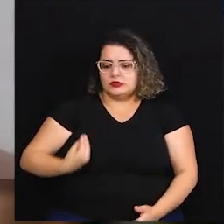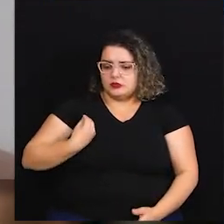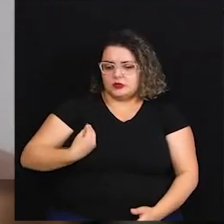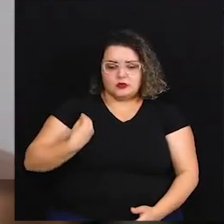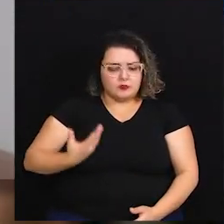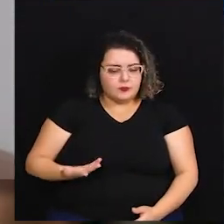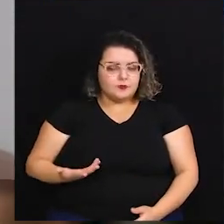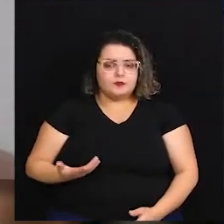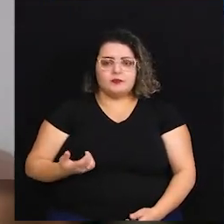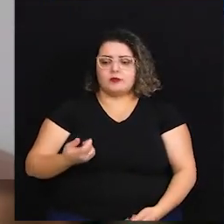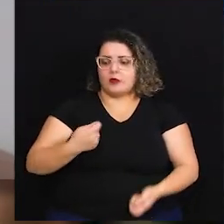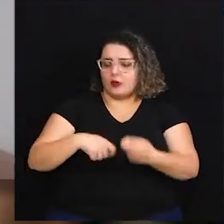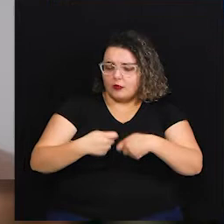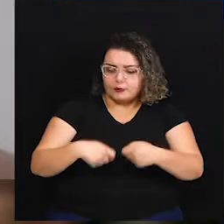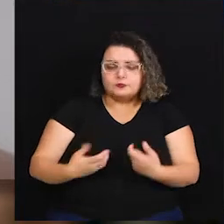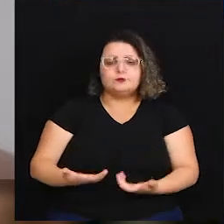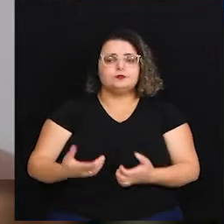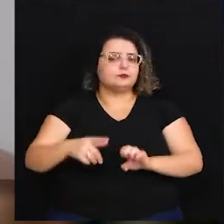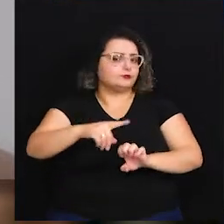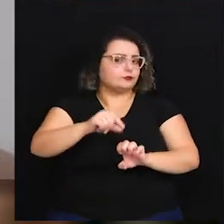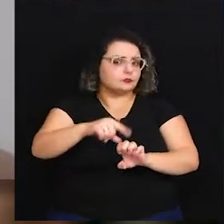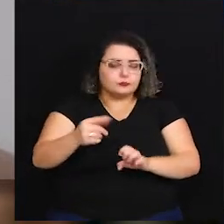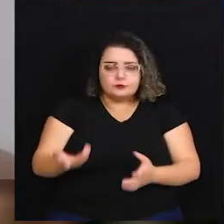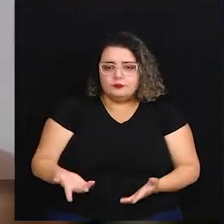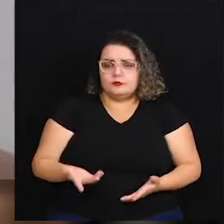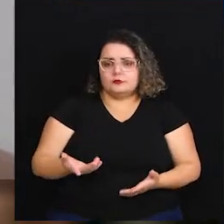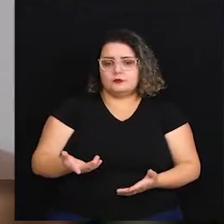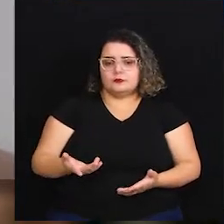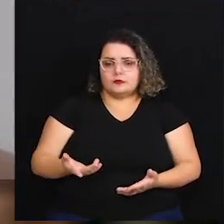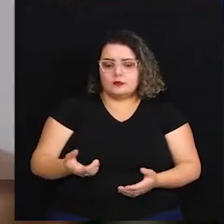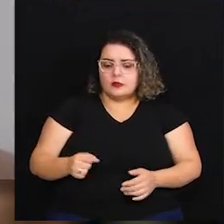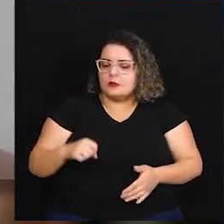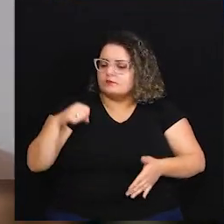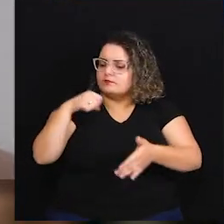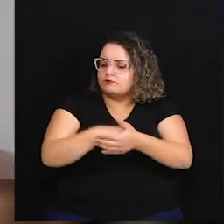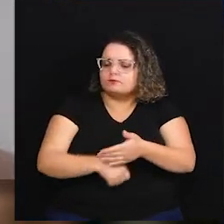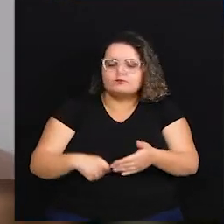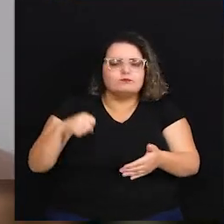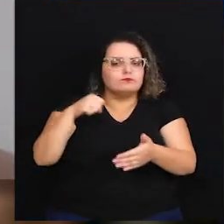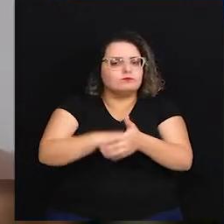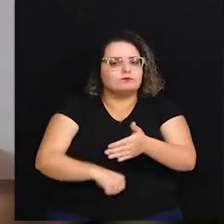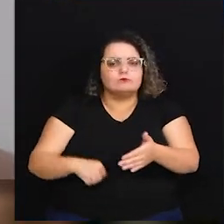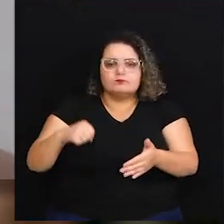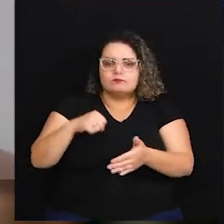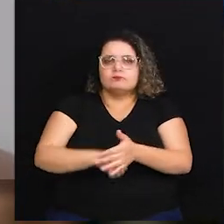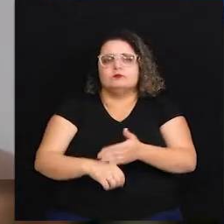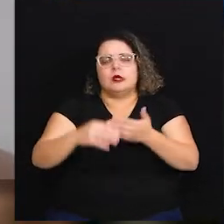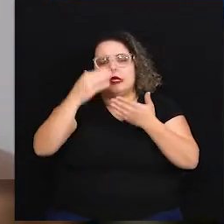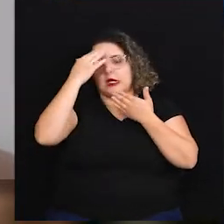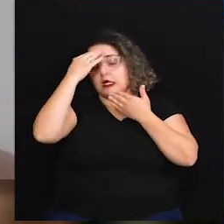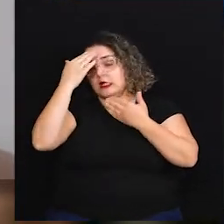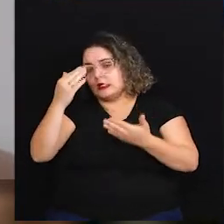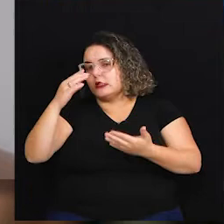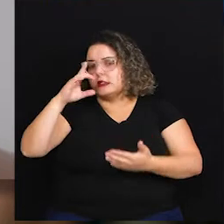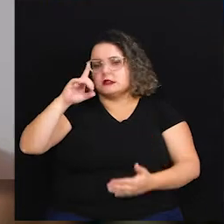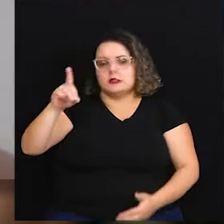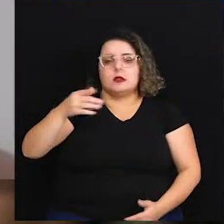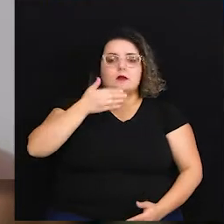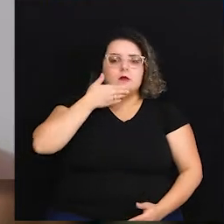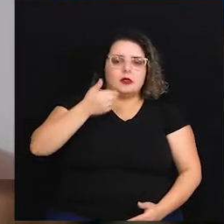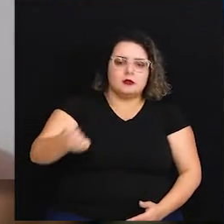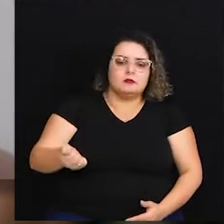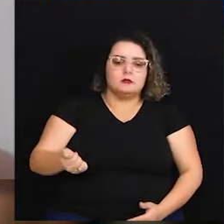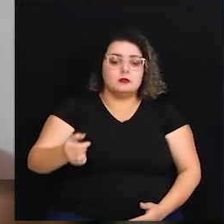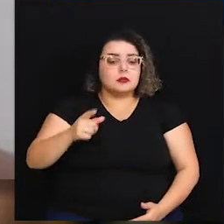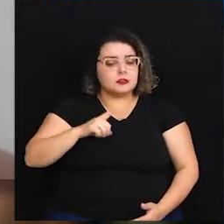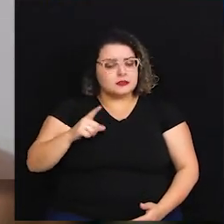nossa vida, do nosso negócio. Então, é uma luta que assim, graças a Deus está